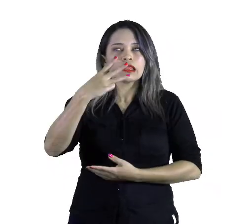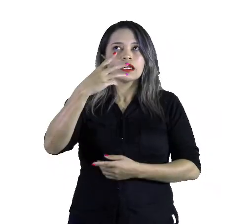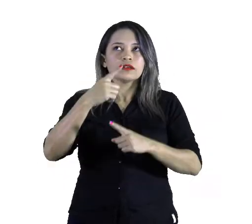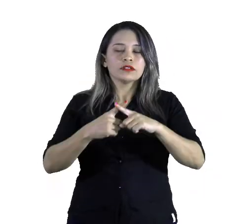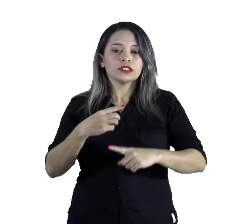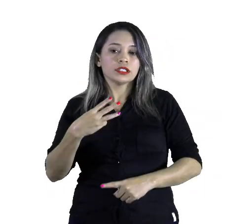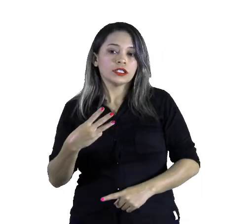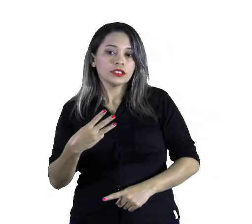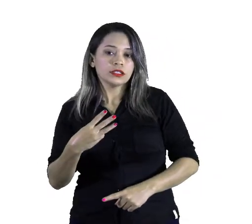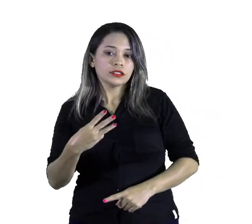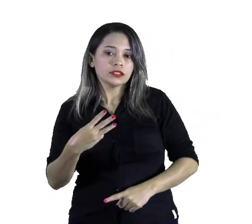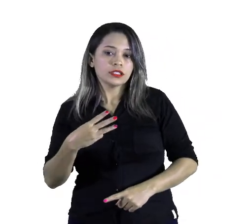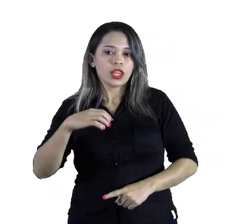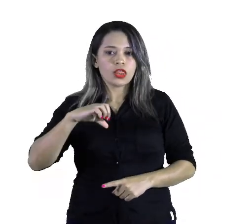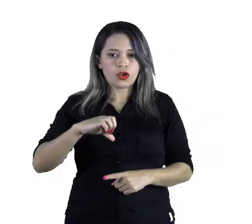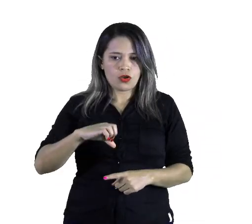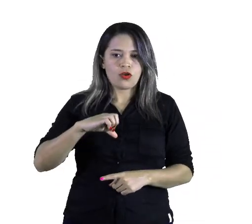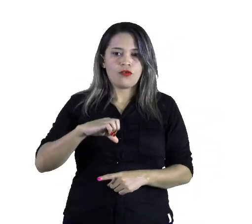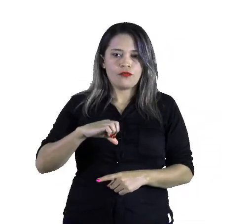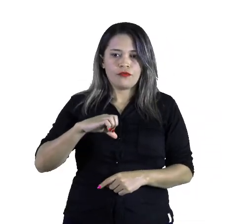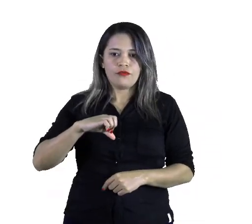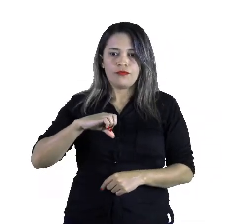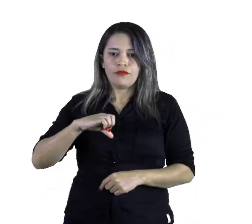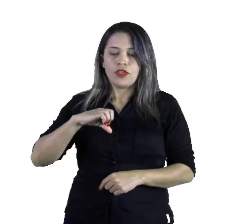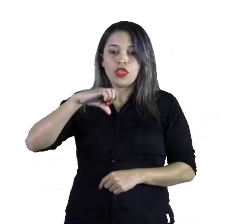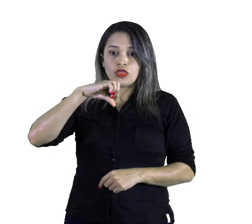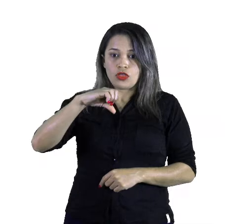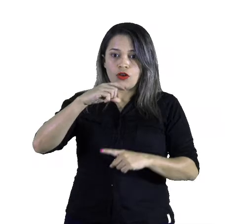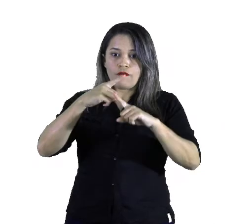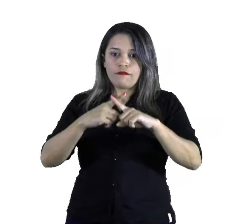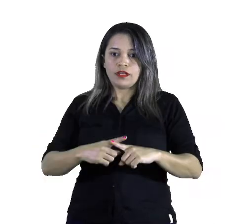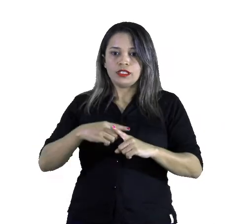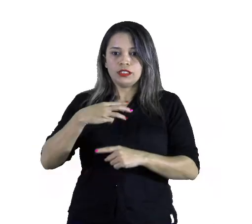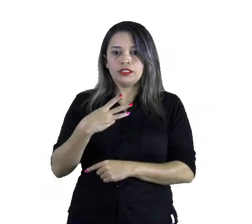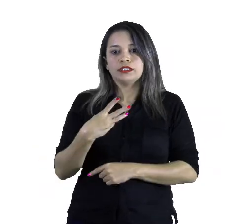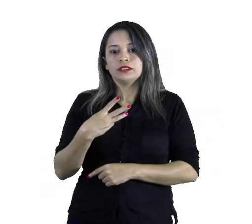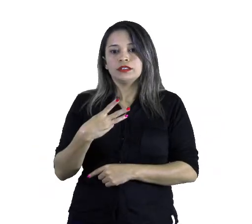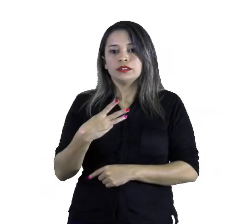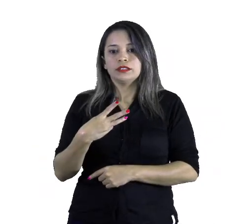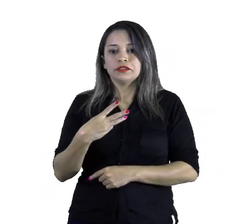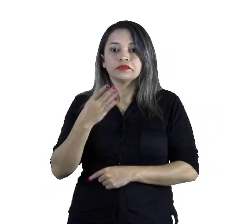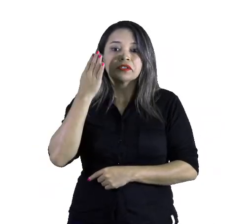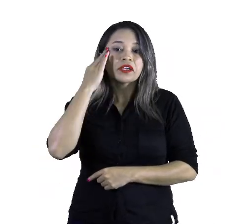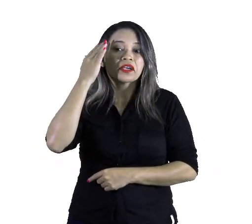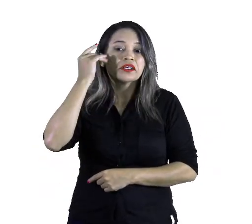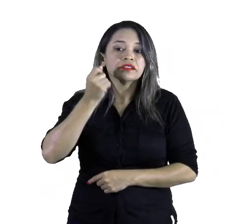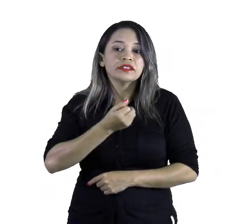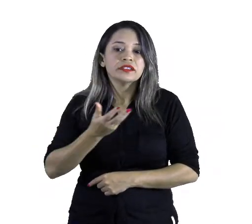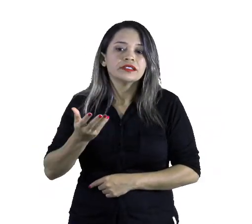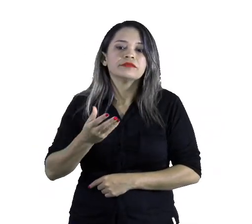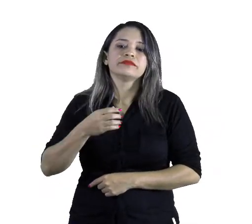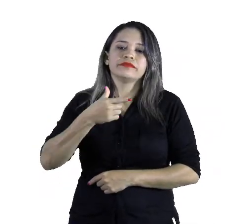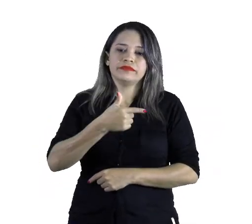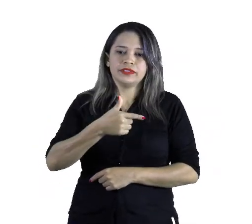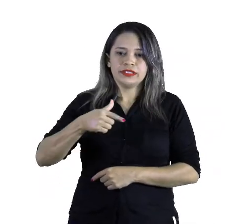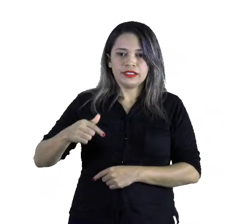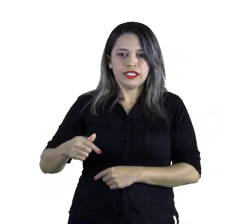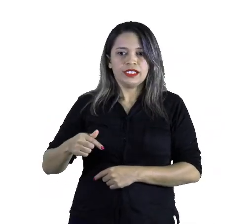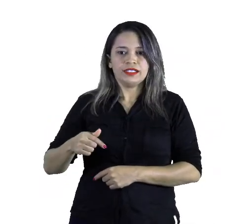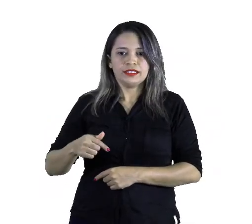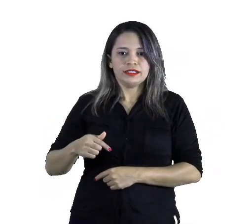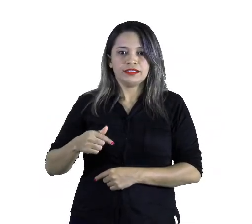3, 9. 9 vezes 3, quem sabe? 27. Olha